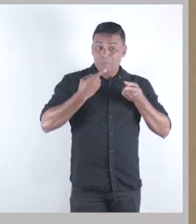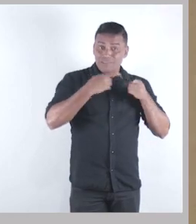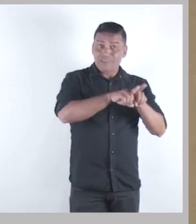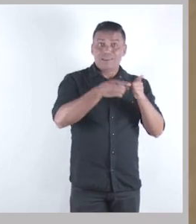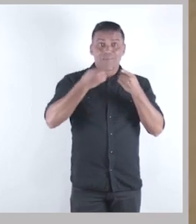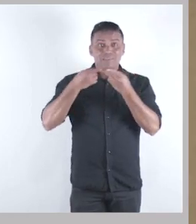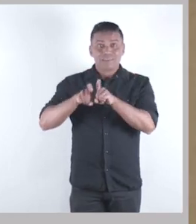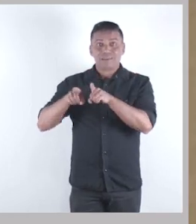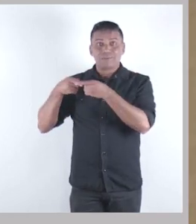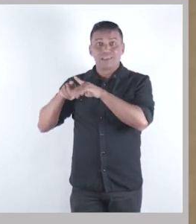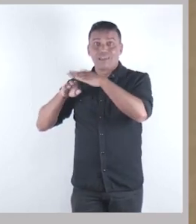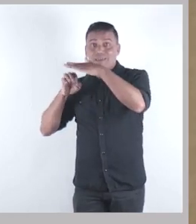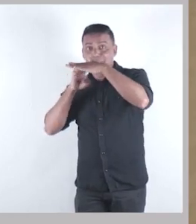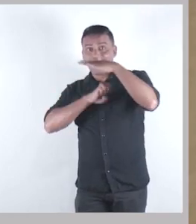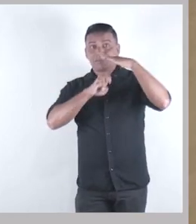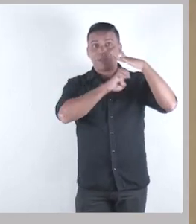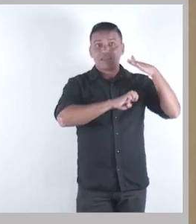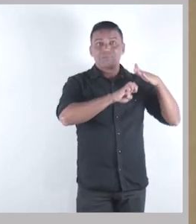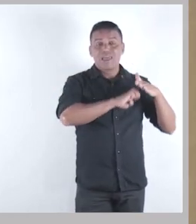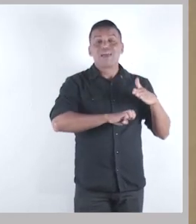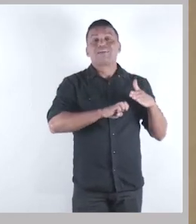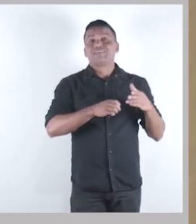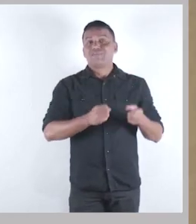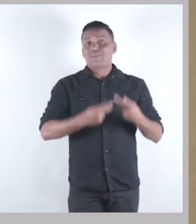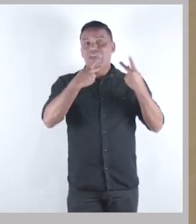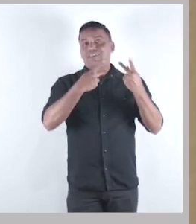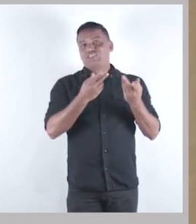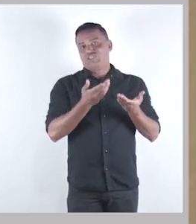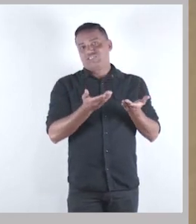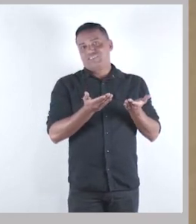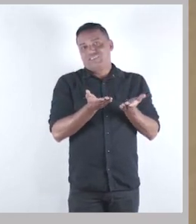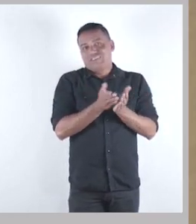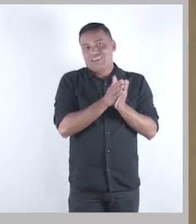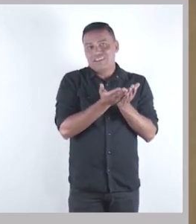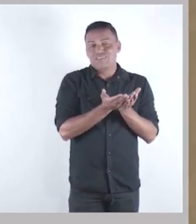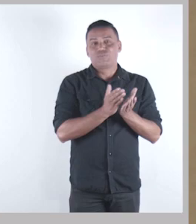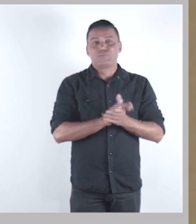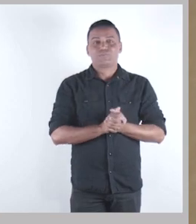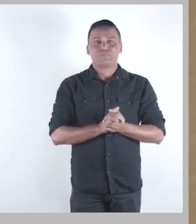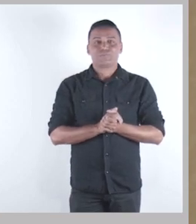livro escolar. Então, nós adquirimos com